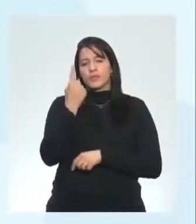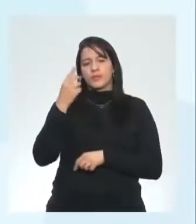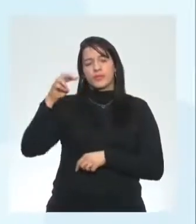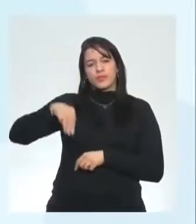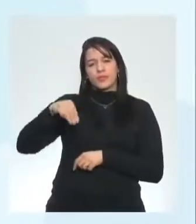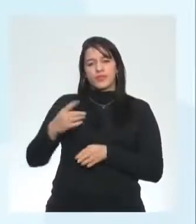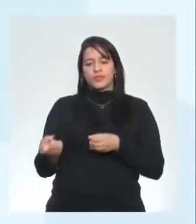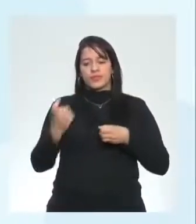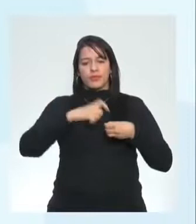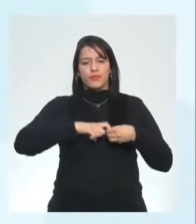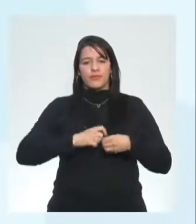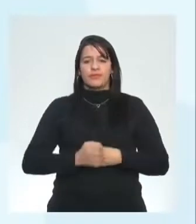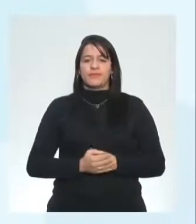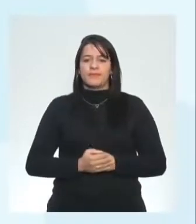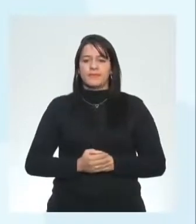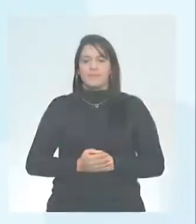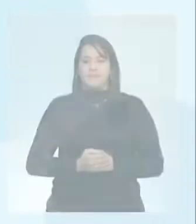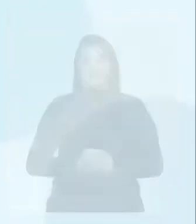minutinho e a gente já volta.